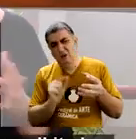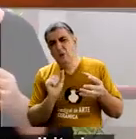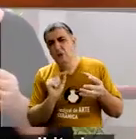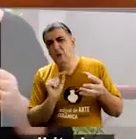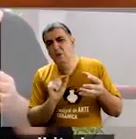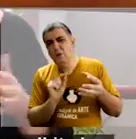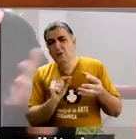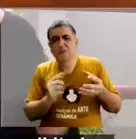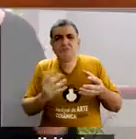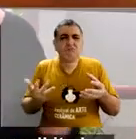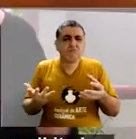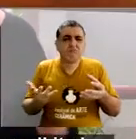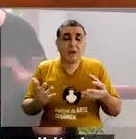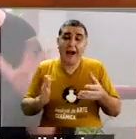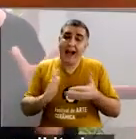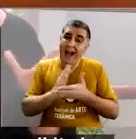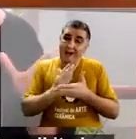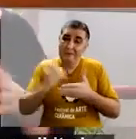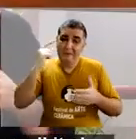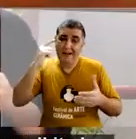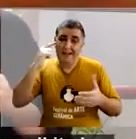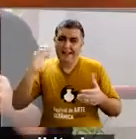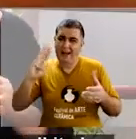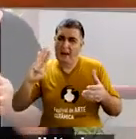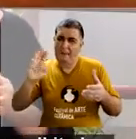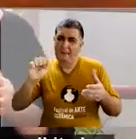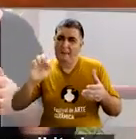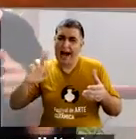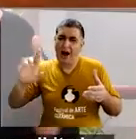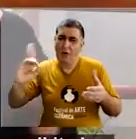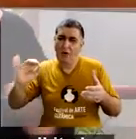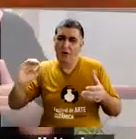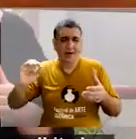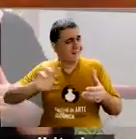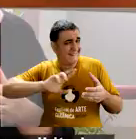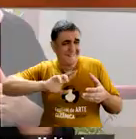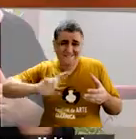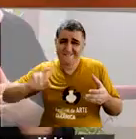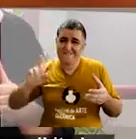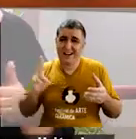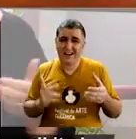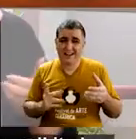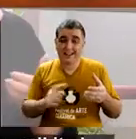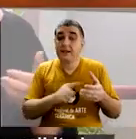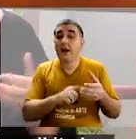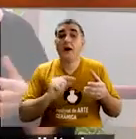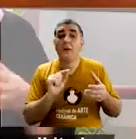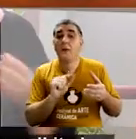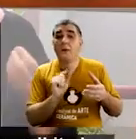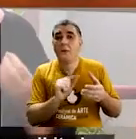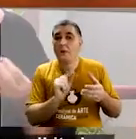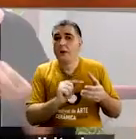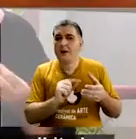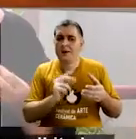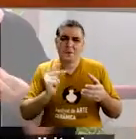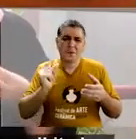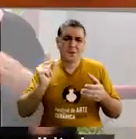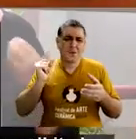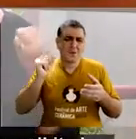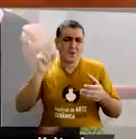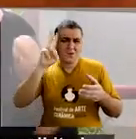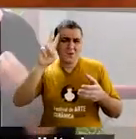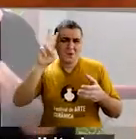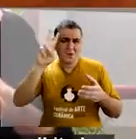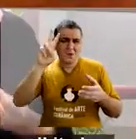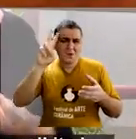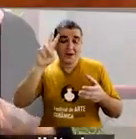mas o que é argila? Tem gente que chama carinhosamente de barro, mas a argila, na verdade, é um material que traz